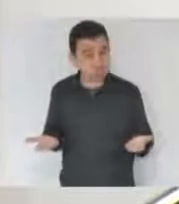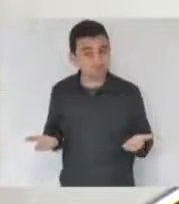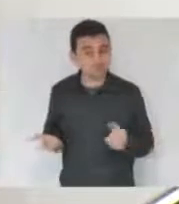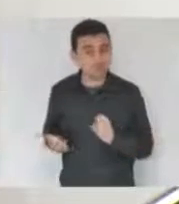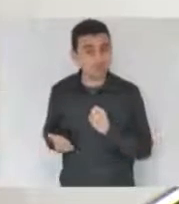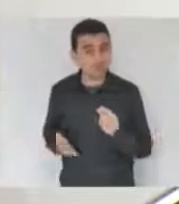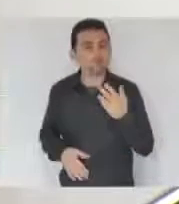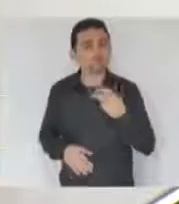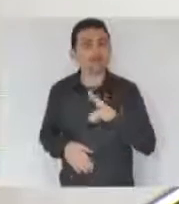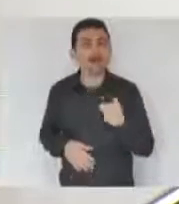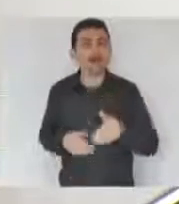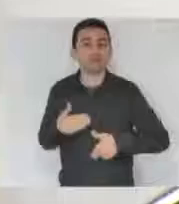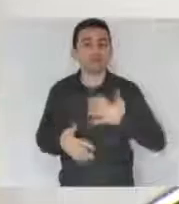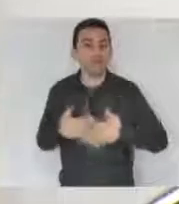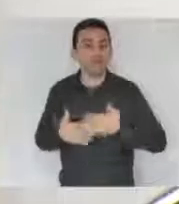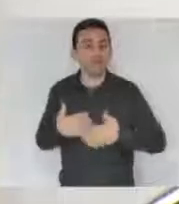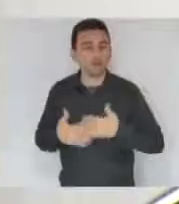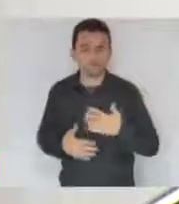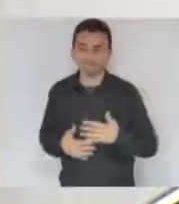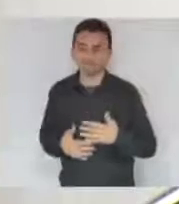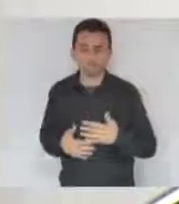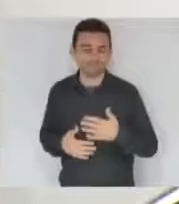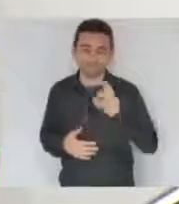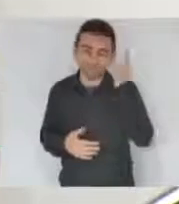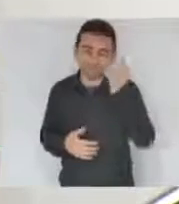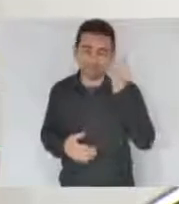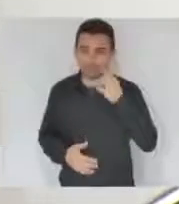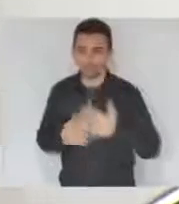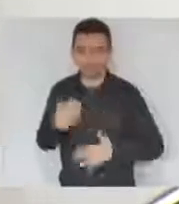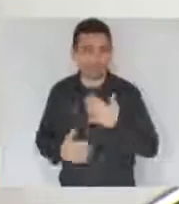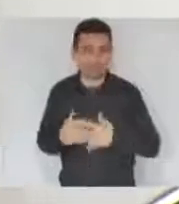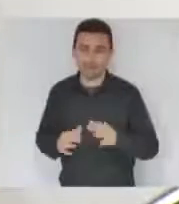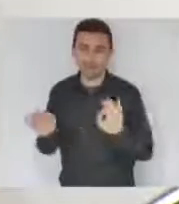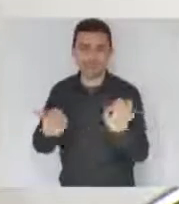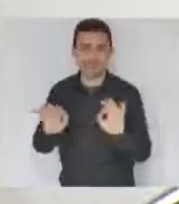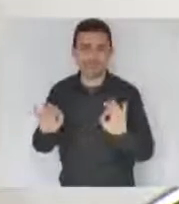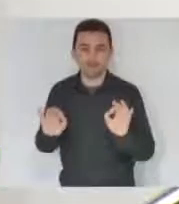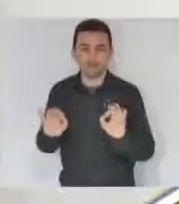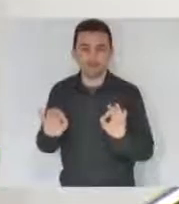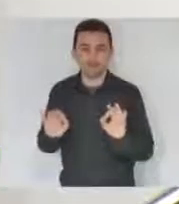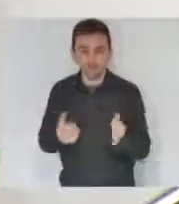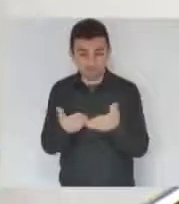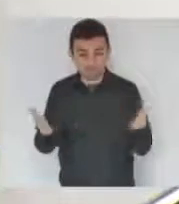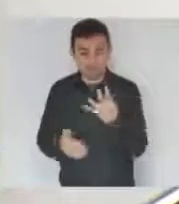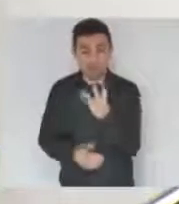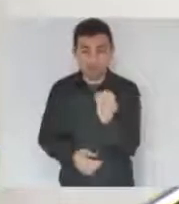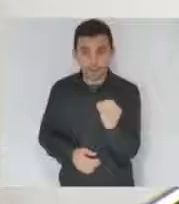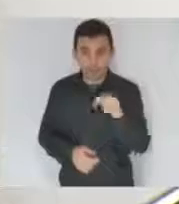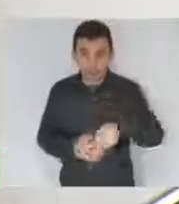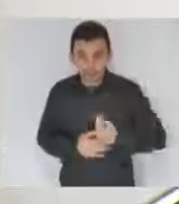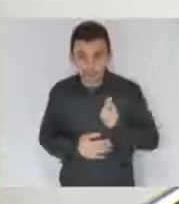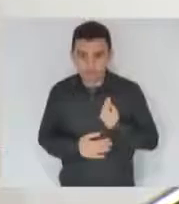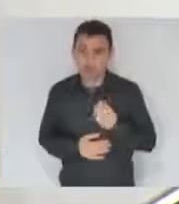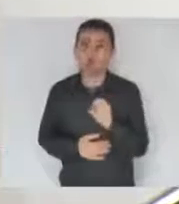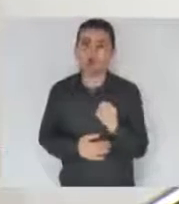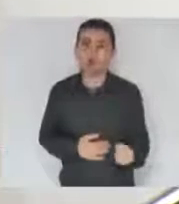vai atrapalhar? Os deputados não atrapalham. Os deputados, sejam nós hoje, os 40 que estamos aqui, ou no